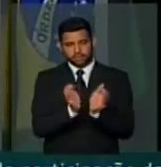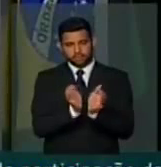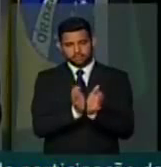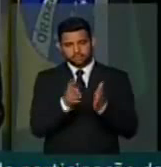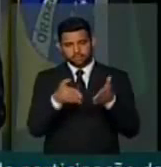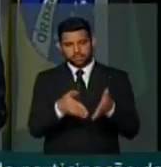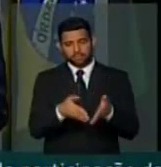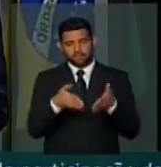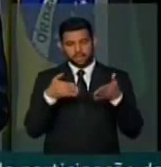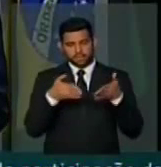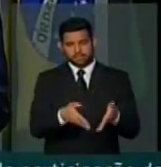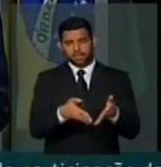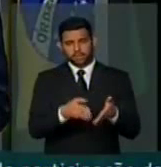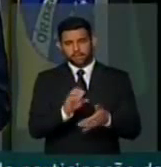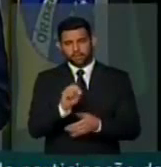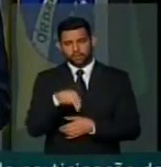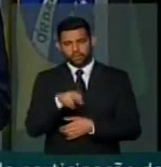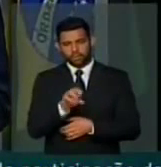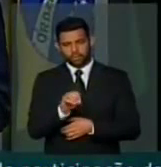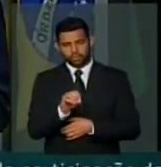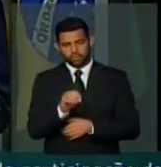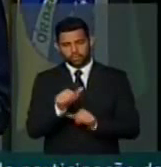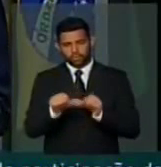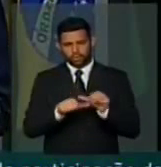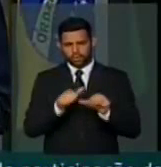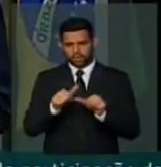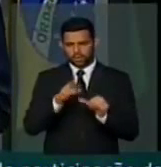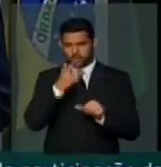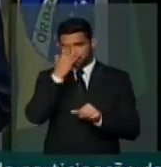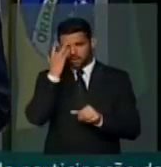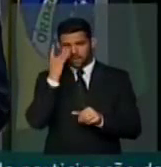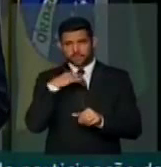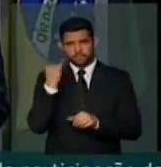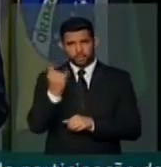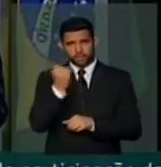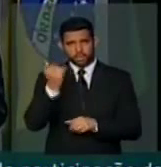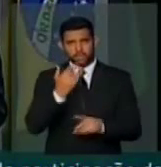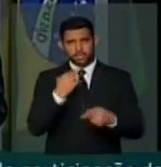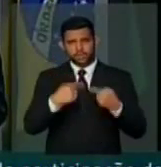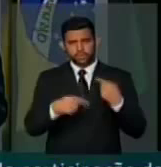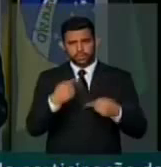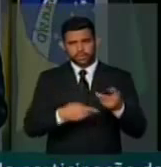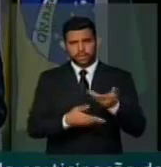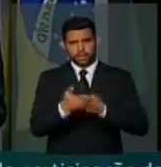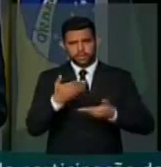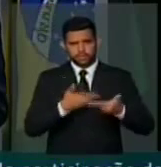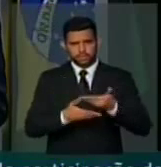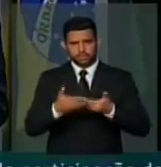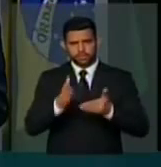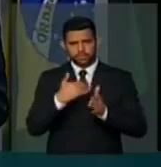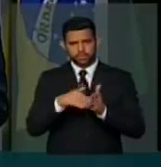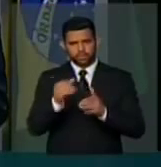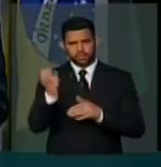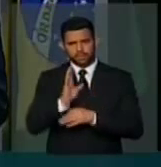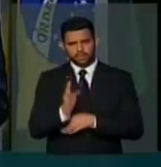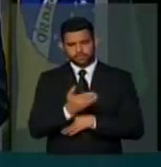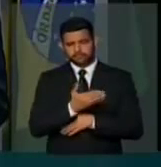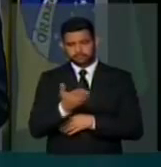Estado-membro plenamente participante da ONU, tornando-se parte indissociável da personalidade internacional do